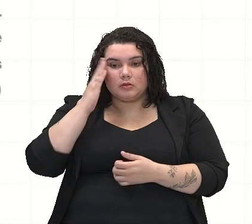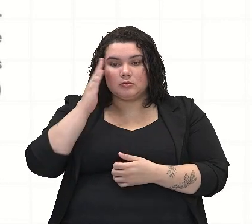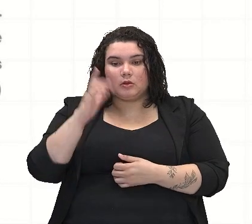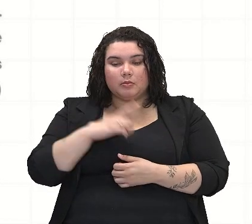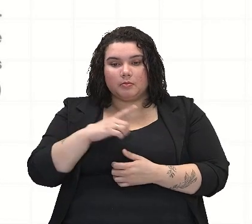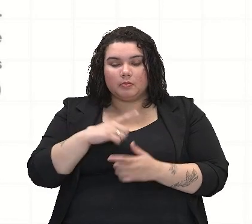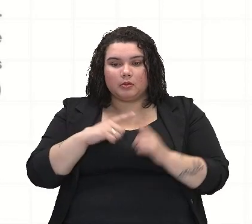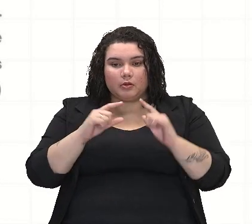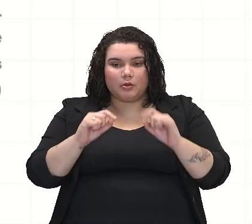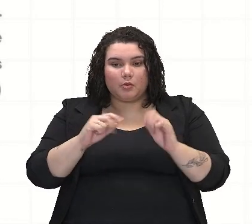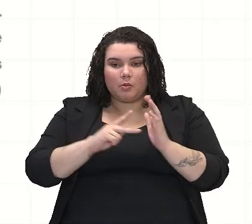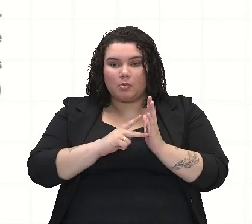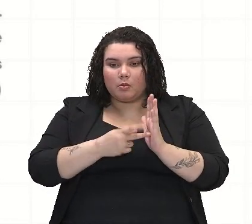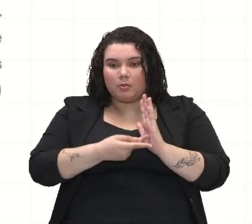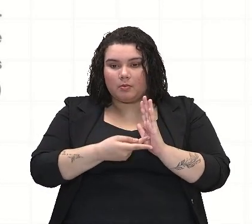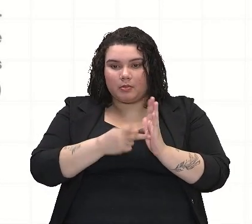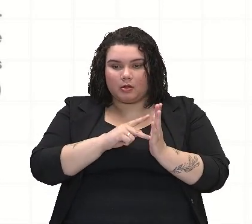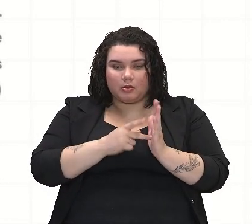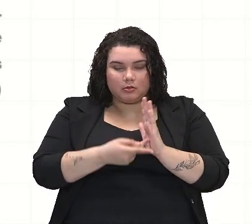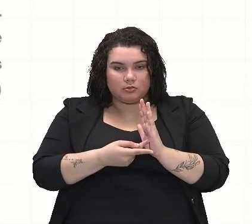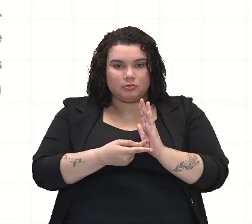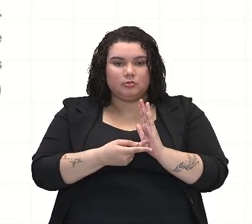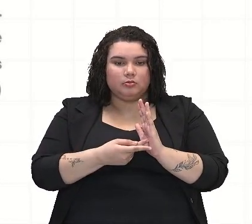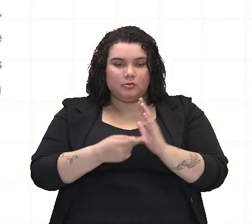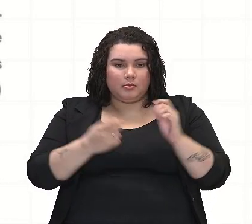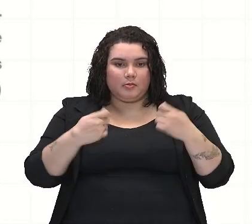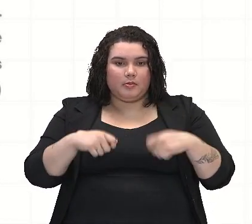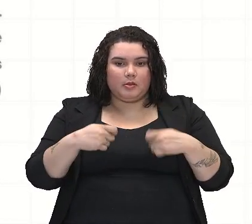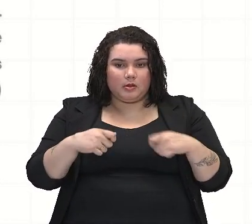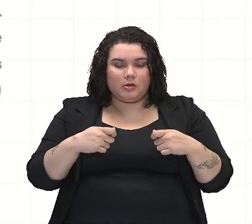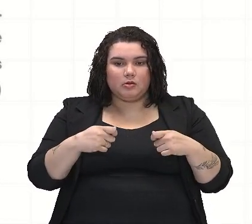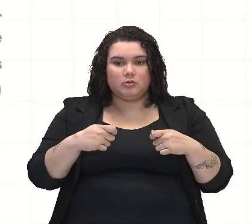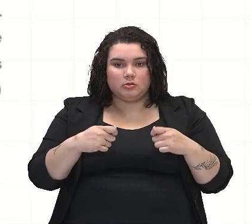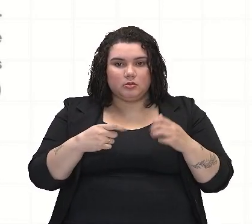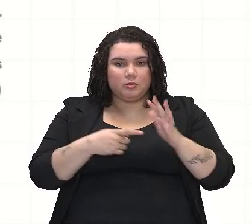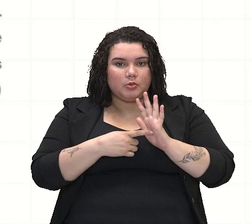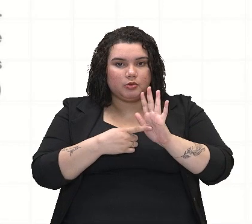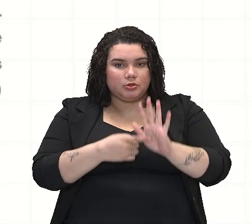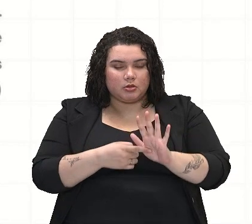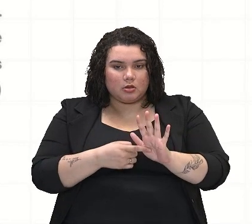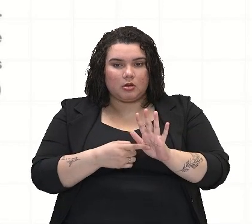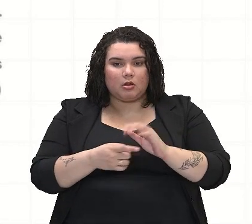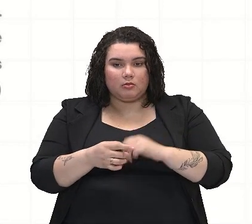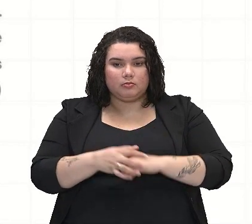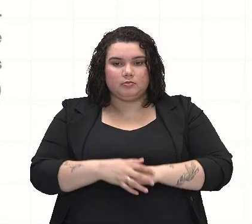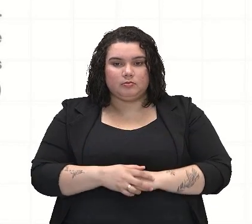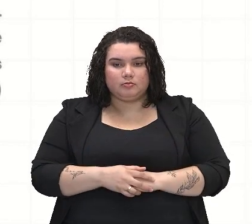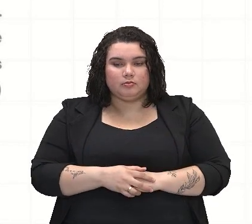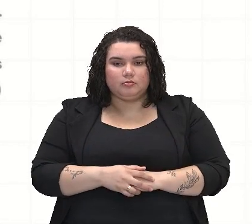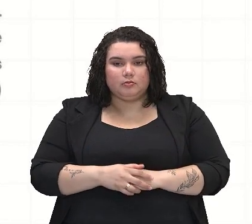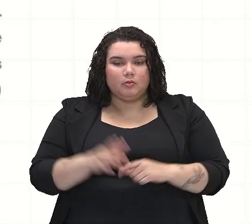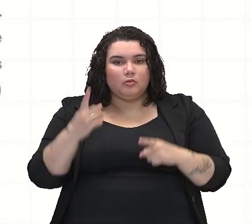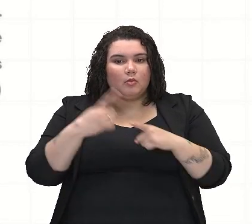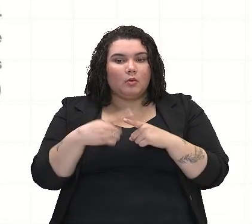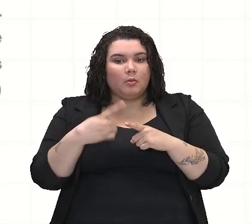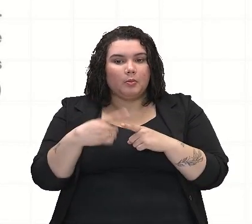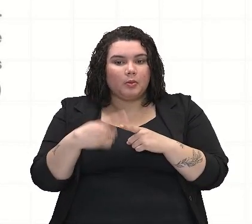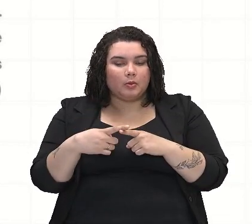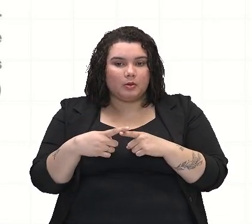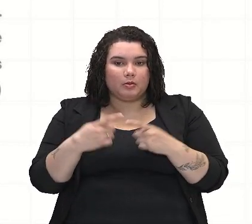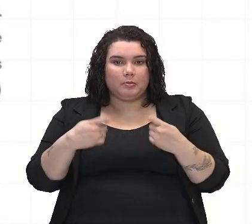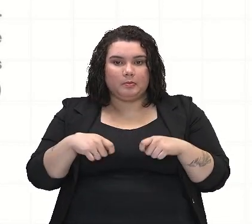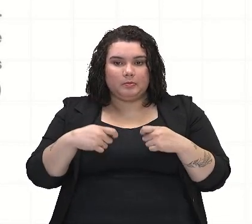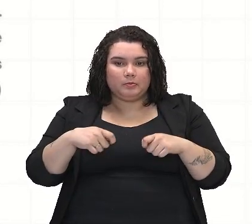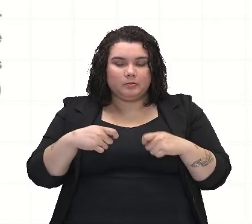abertura do compasso. Você tem que manter a abertura do compasso. Por que, que tem que manter a abertura do